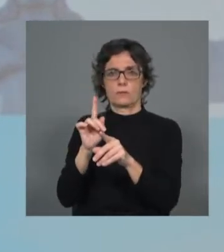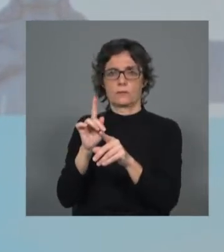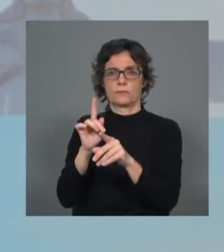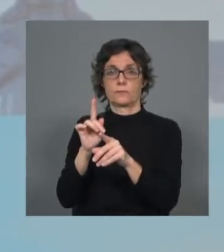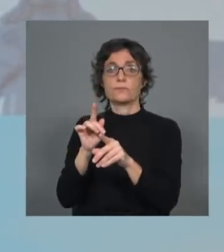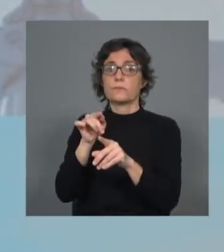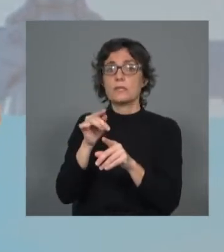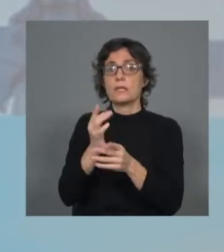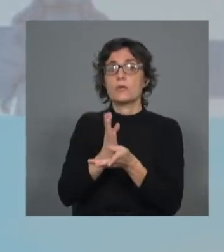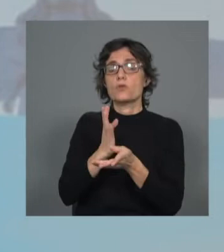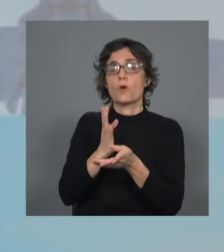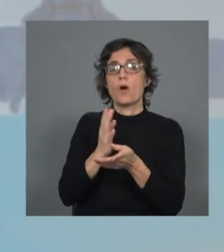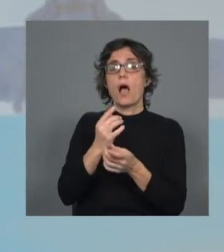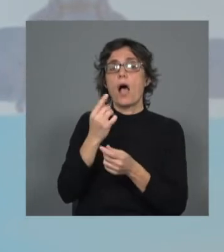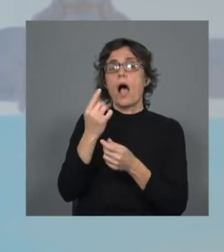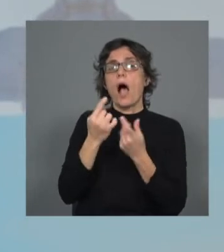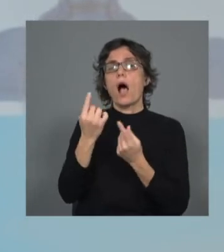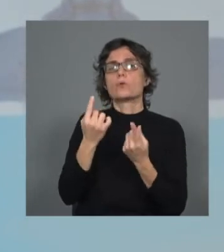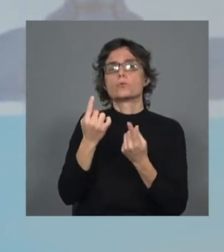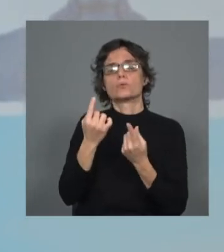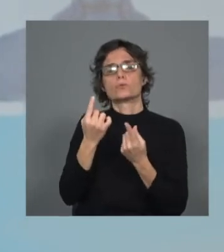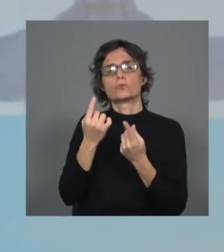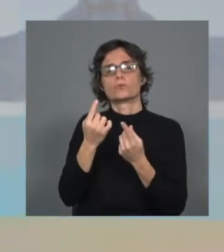apenas uma exclusividade do Estado, não é? Sim,